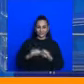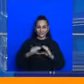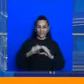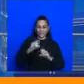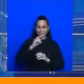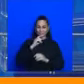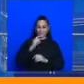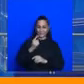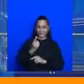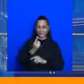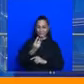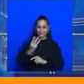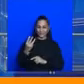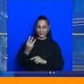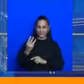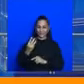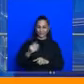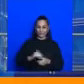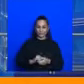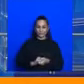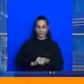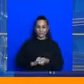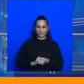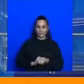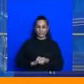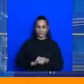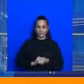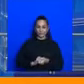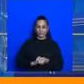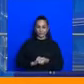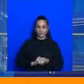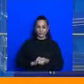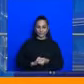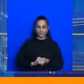Bola verde número 13. Verde 13.